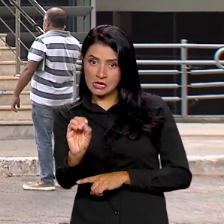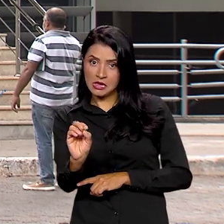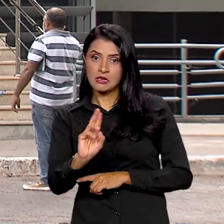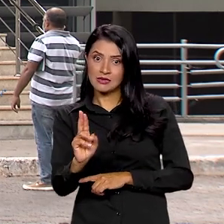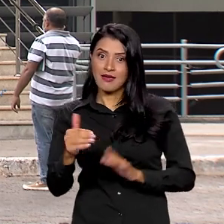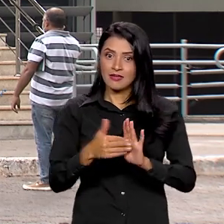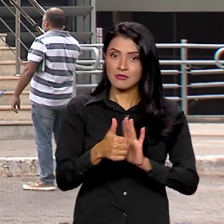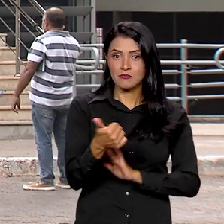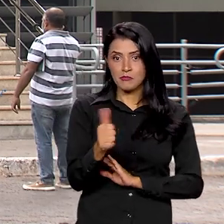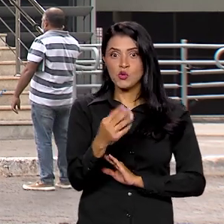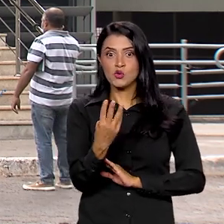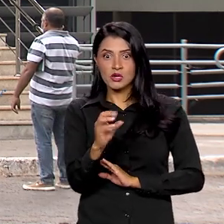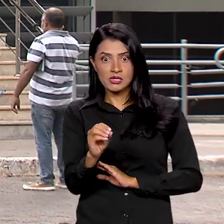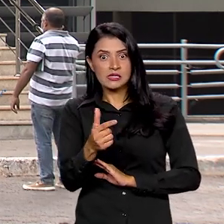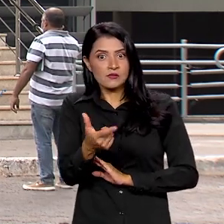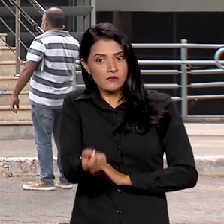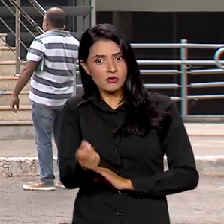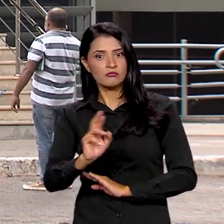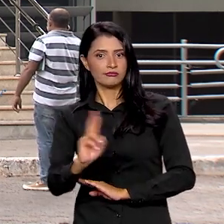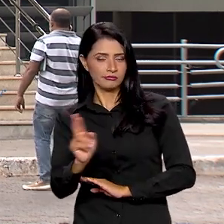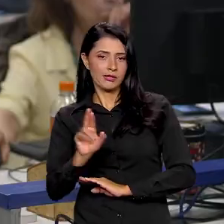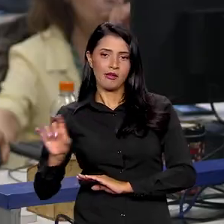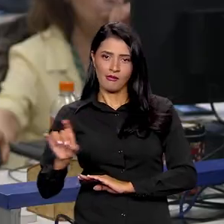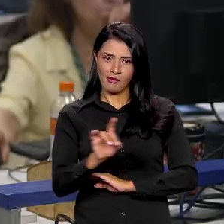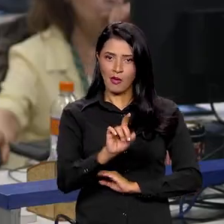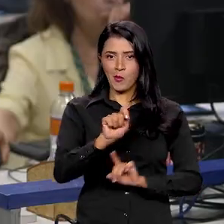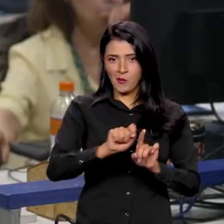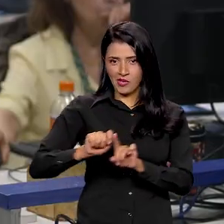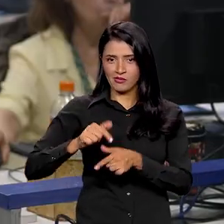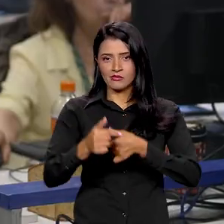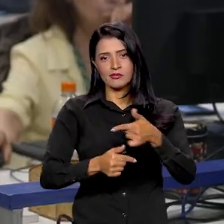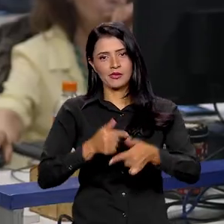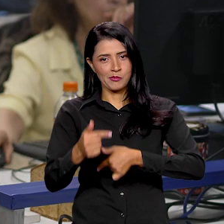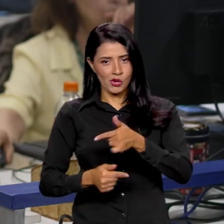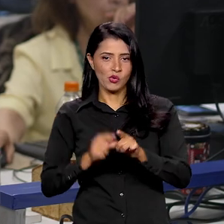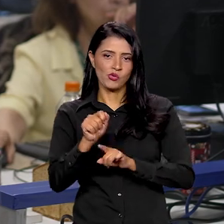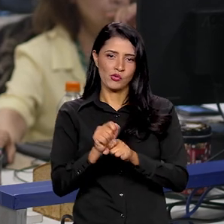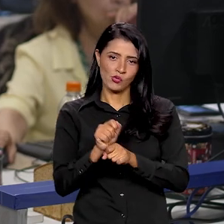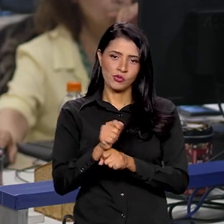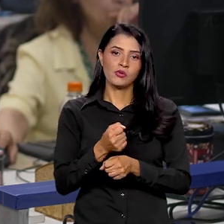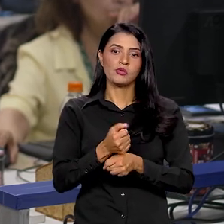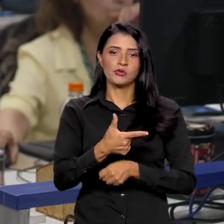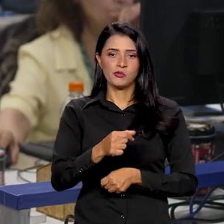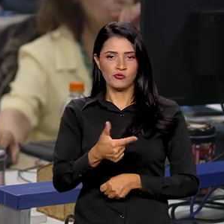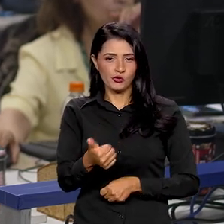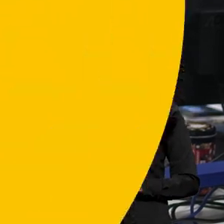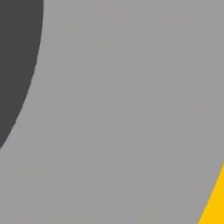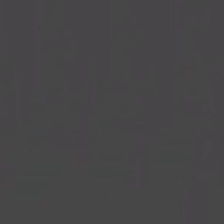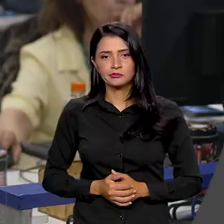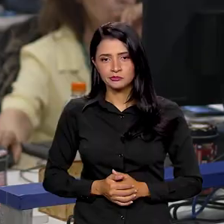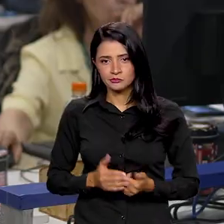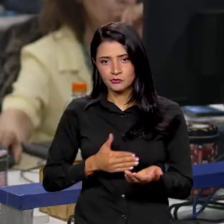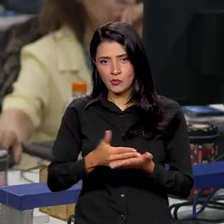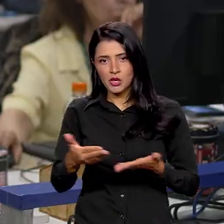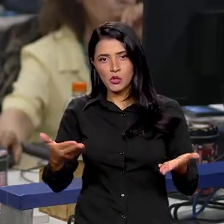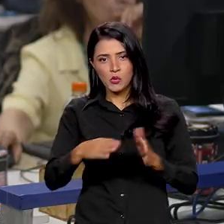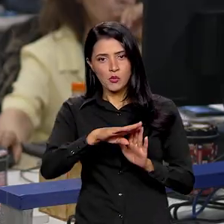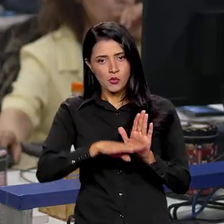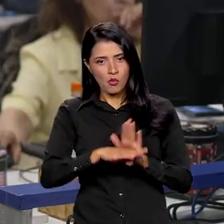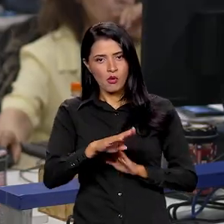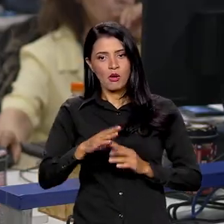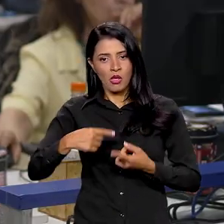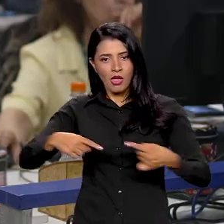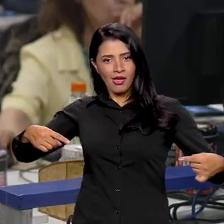R$ 110 a R$ 1.320, de acordo com os meses trabalhados em 2021. Começa